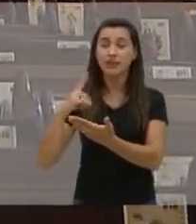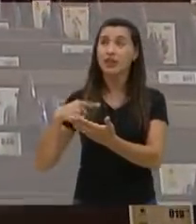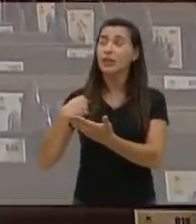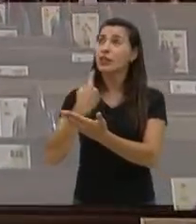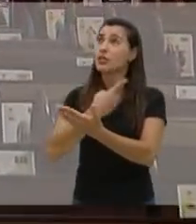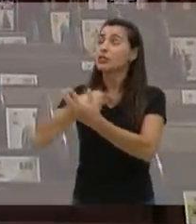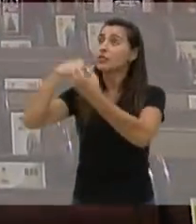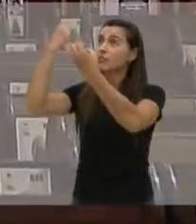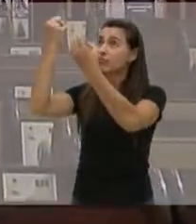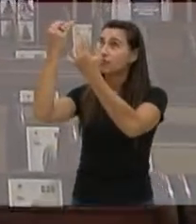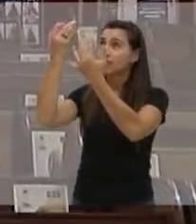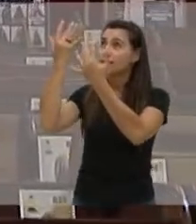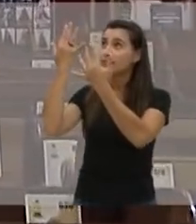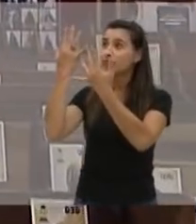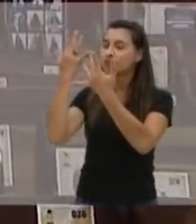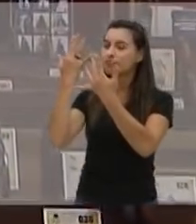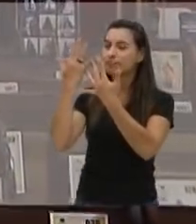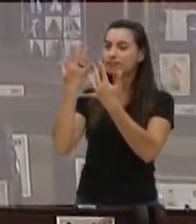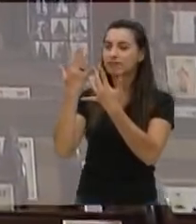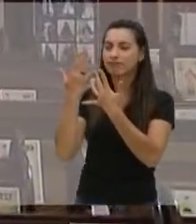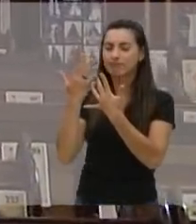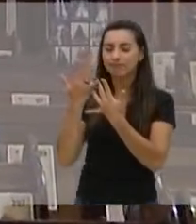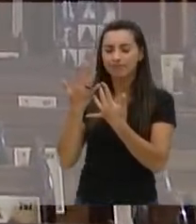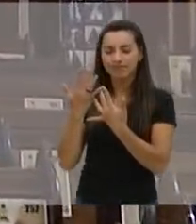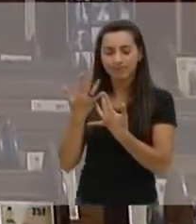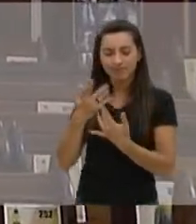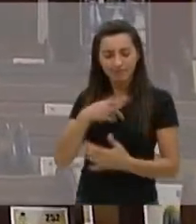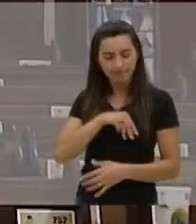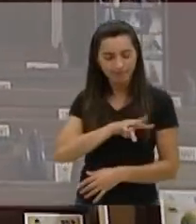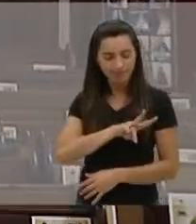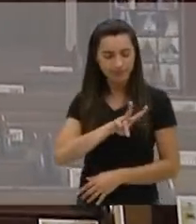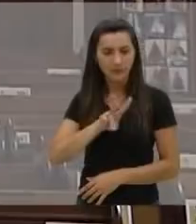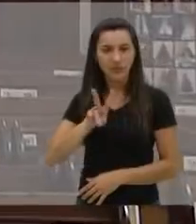luz, doce Virgem